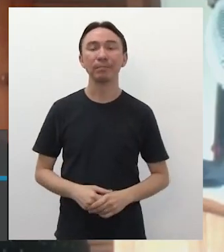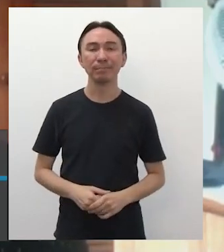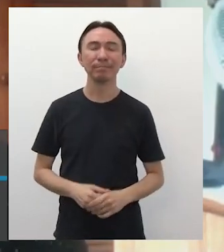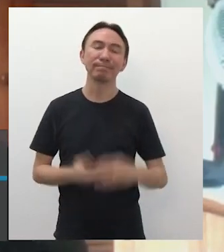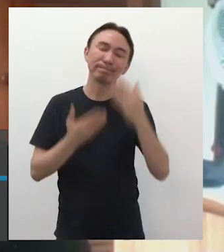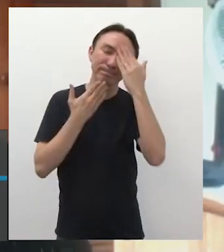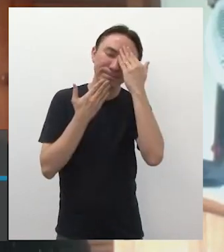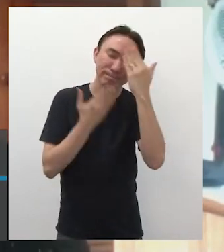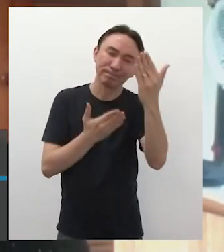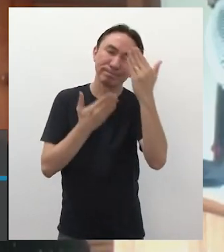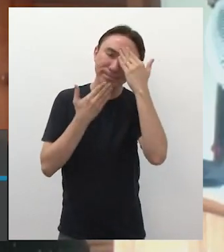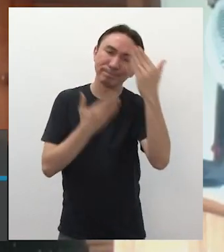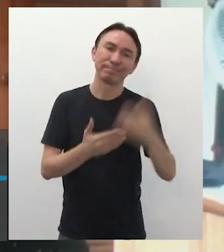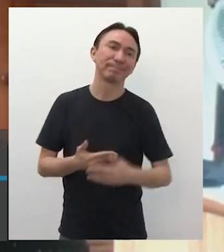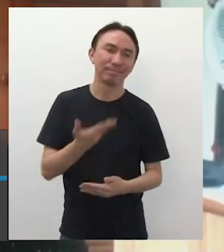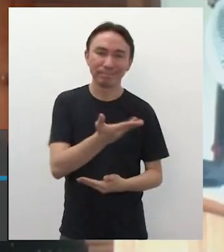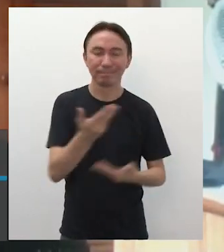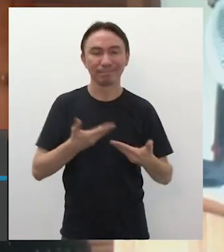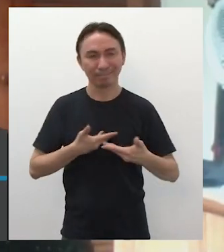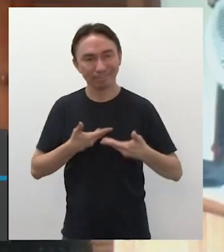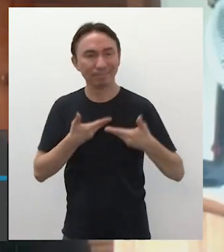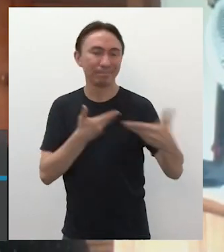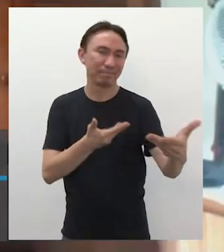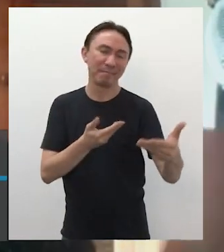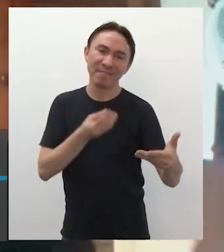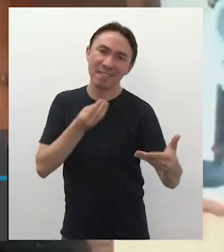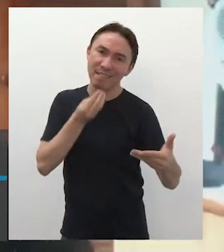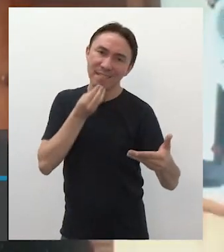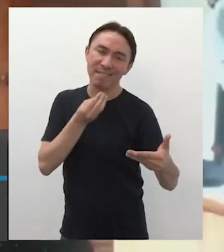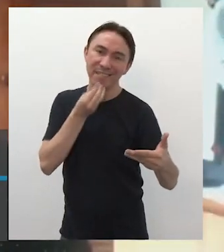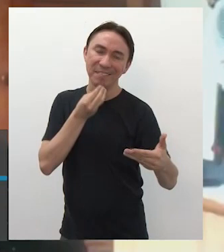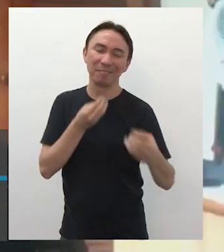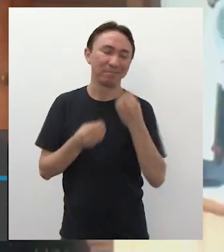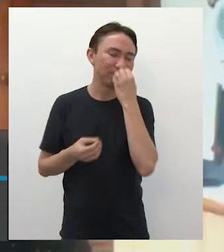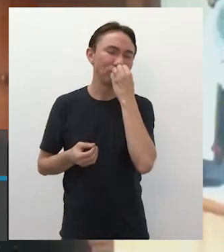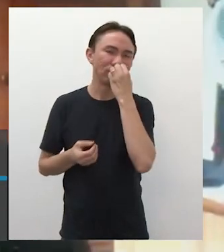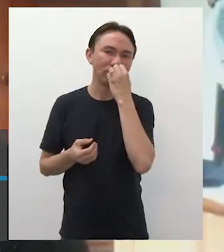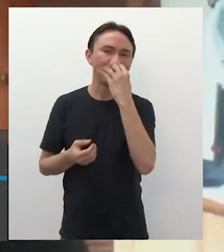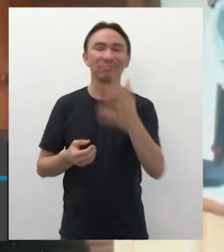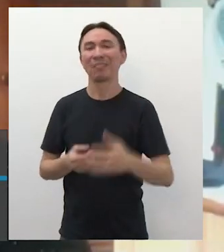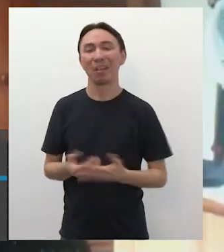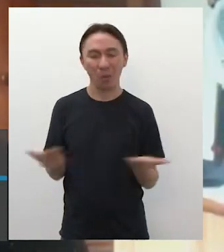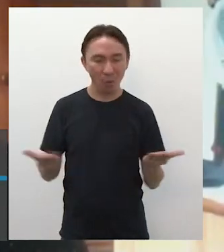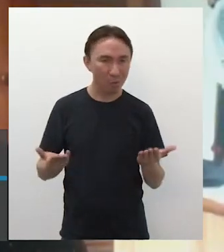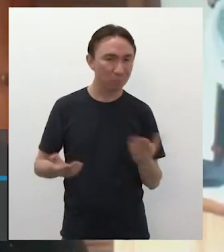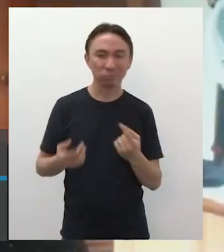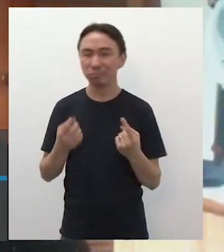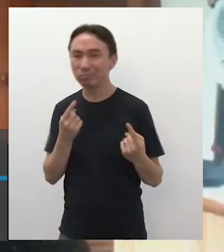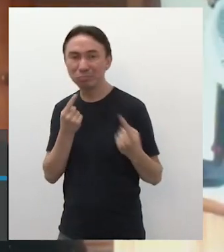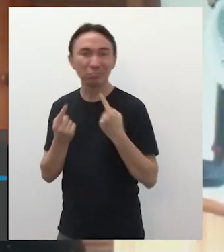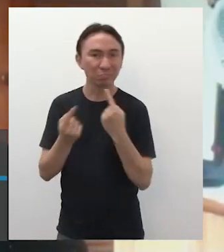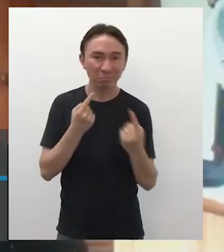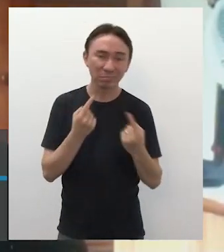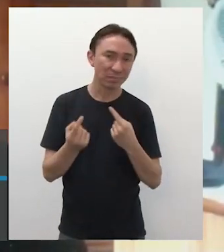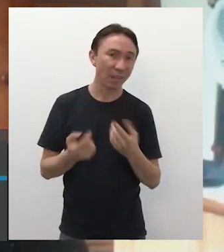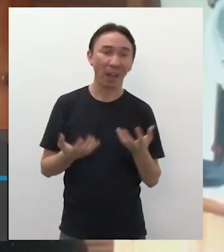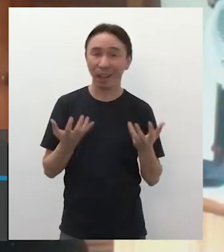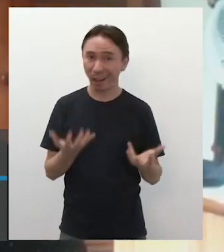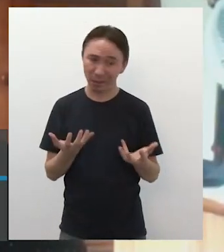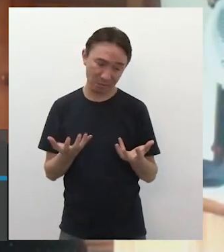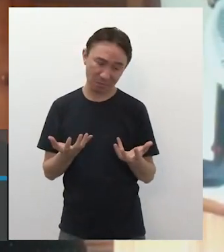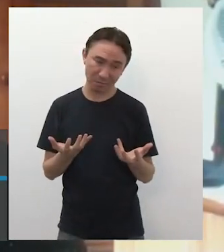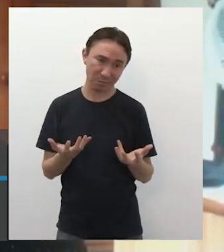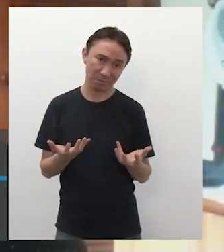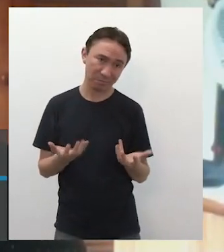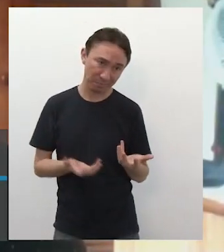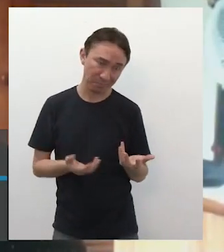Agradeço novamente a oportunidade que vocês abrem com esse espaço de prosa. Espero ter contribuído para